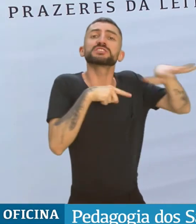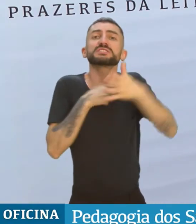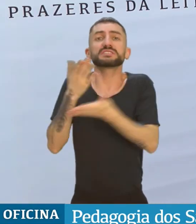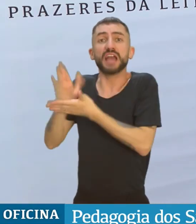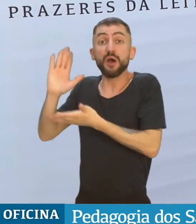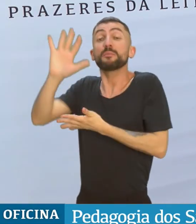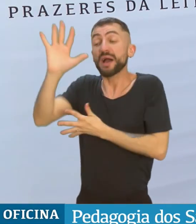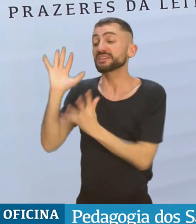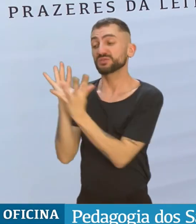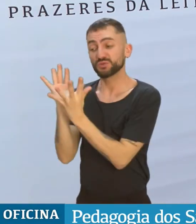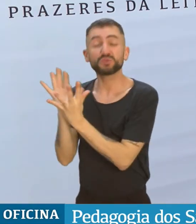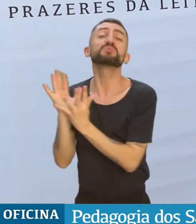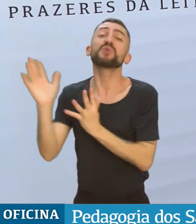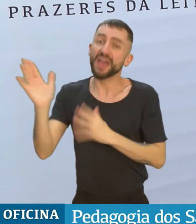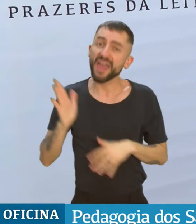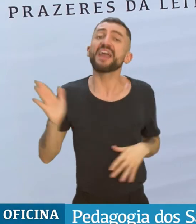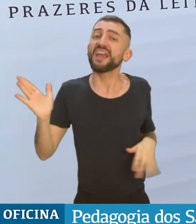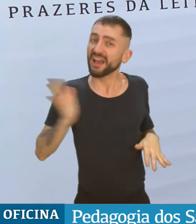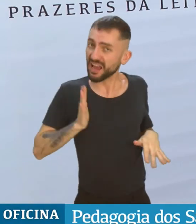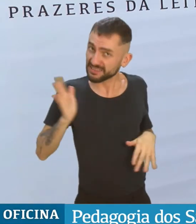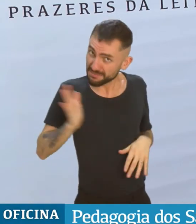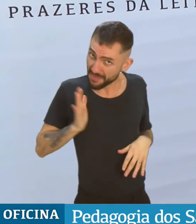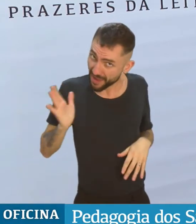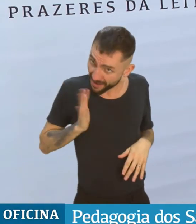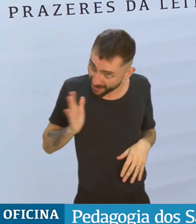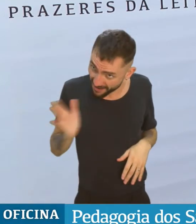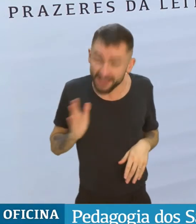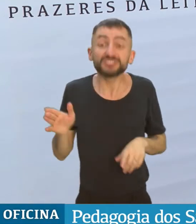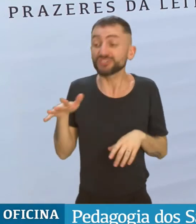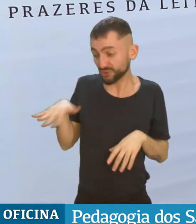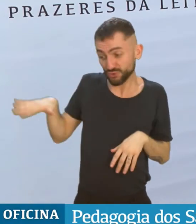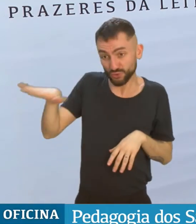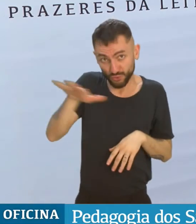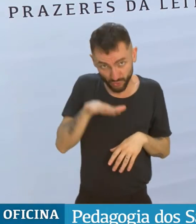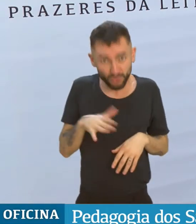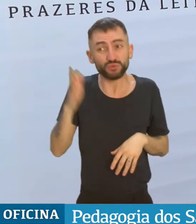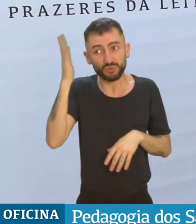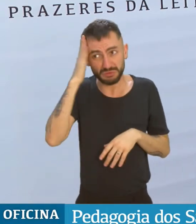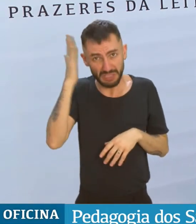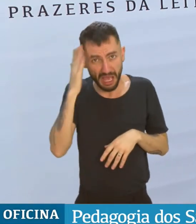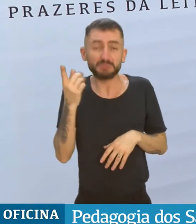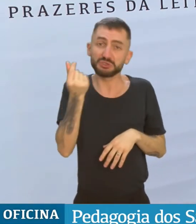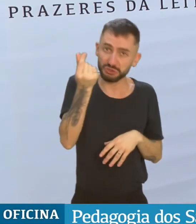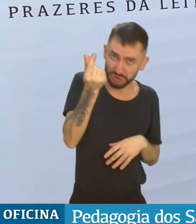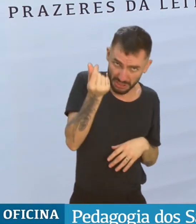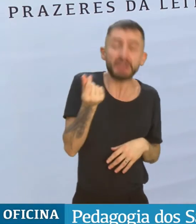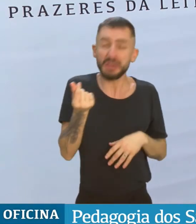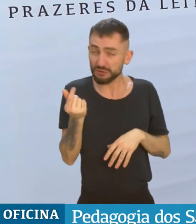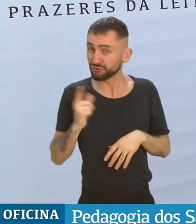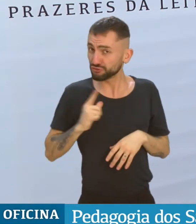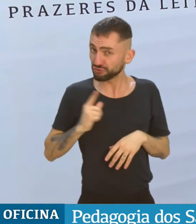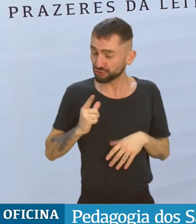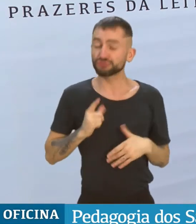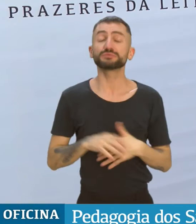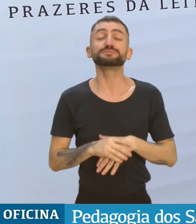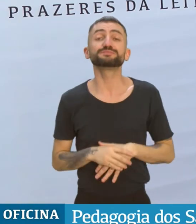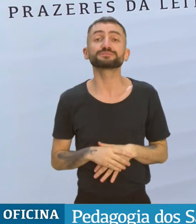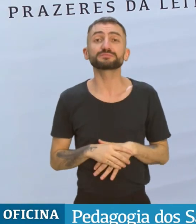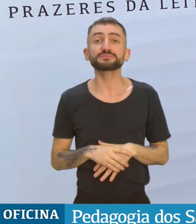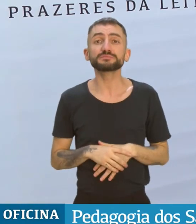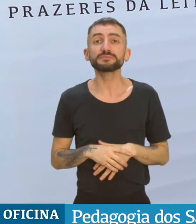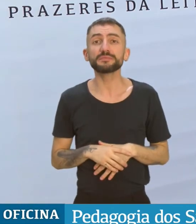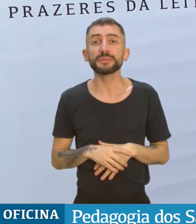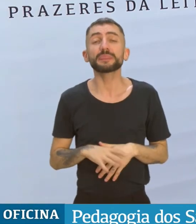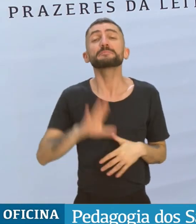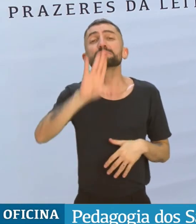classe média também, tinha uma certa situação financeira ali estável, classe média baixa, mas